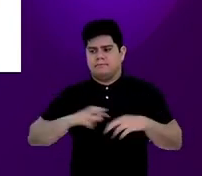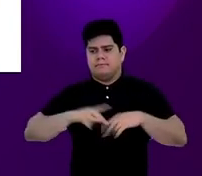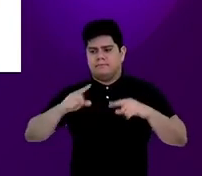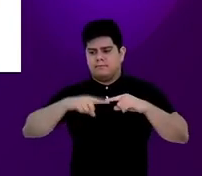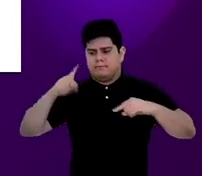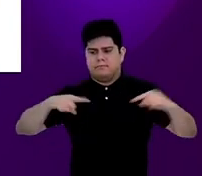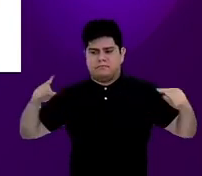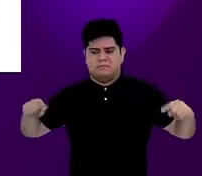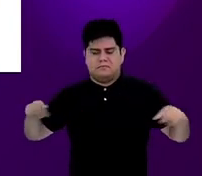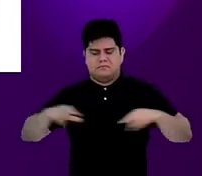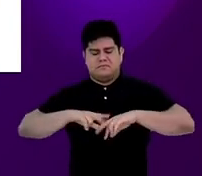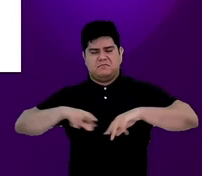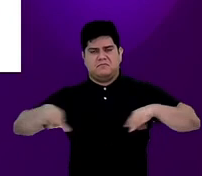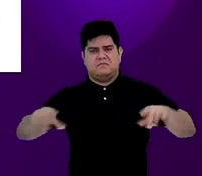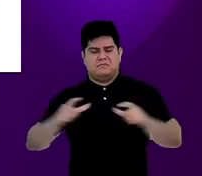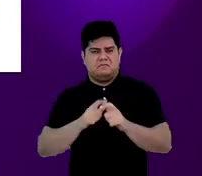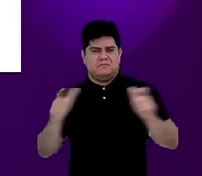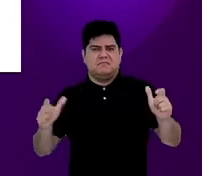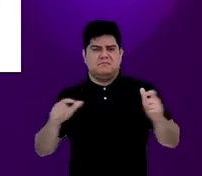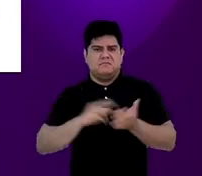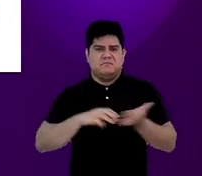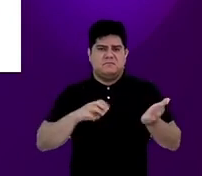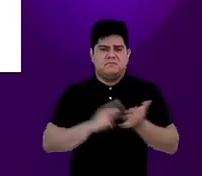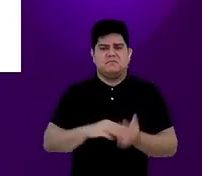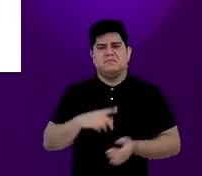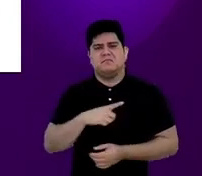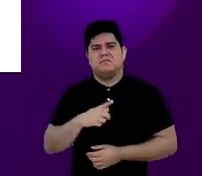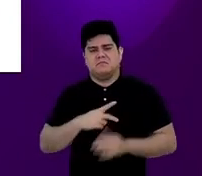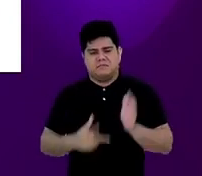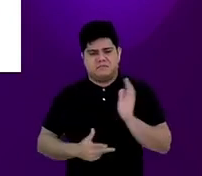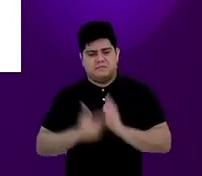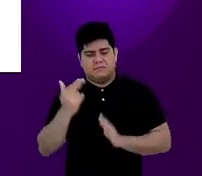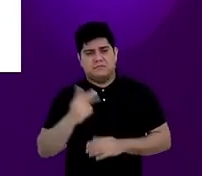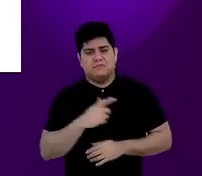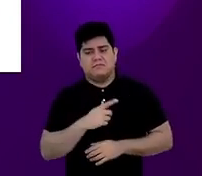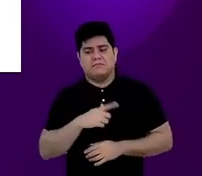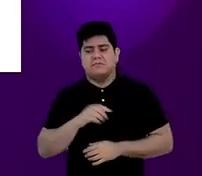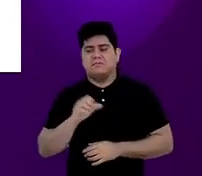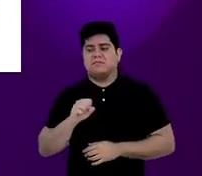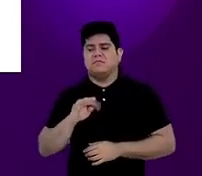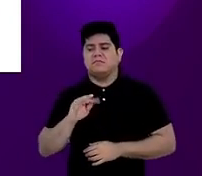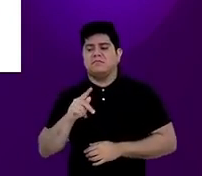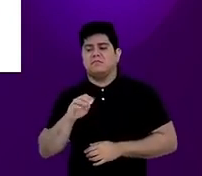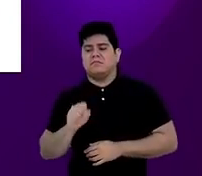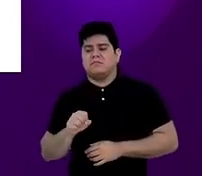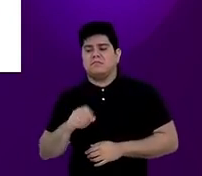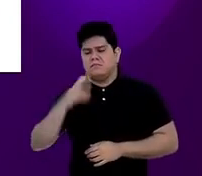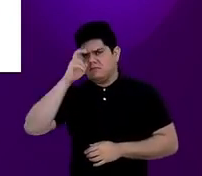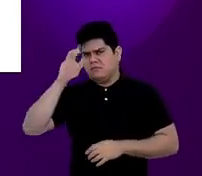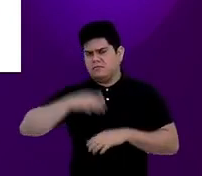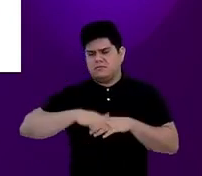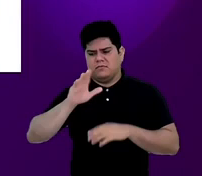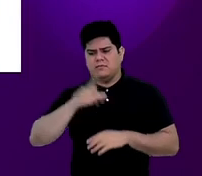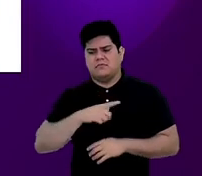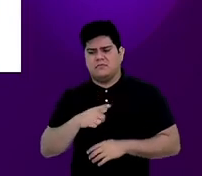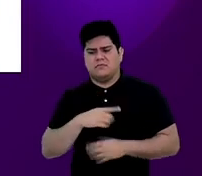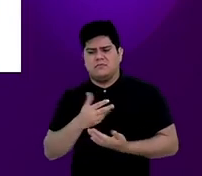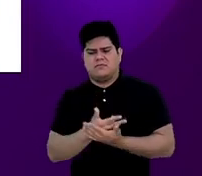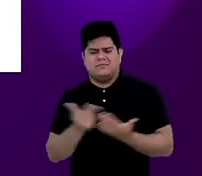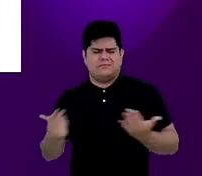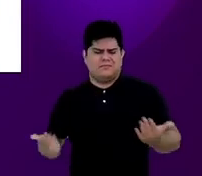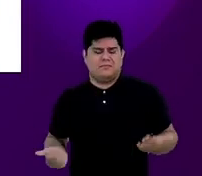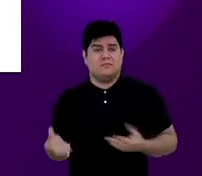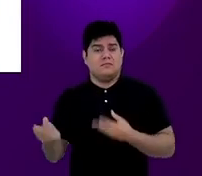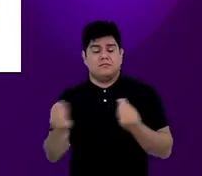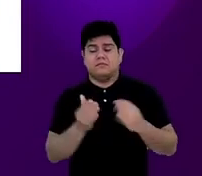maioria dos métodos que a gente tem de operar. Os staplers são mais inteligentes, hoje a gente tem CellVisio. Enfim, tem